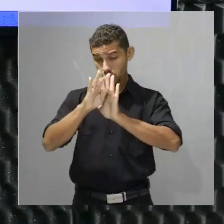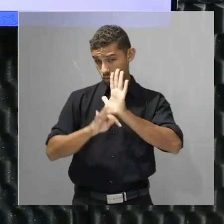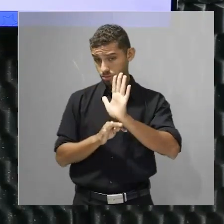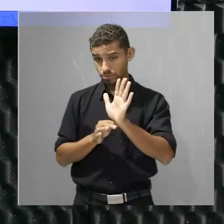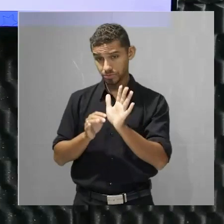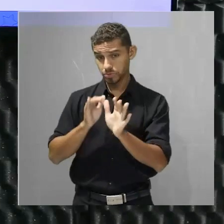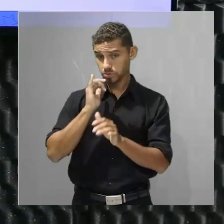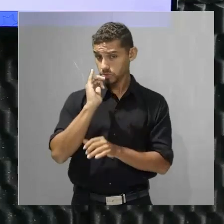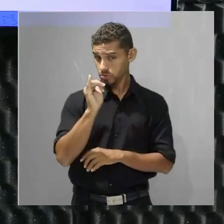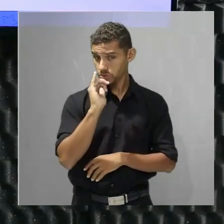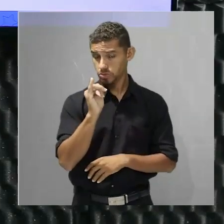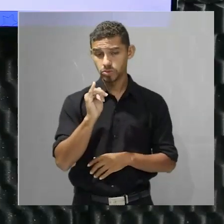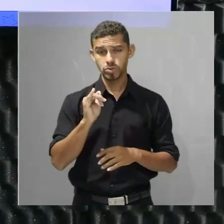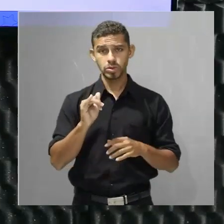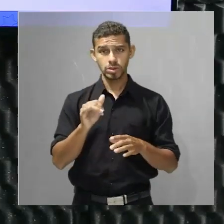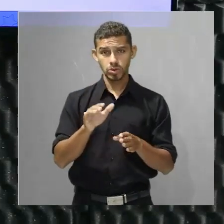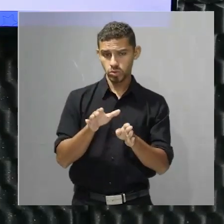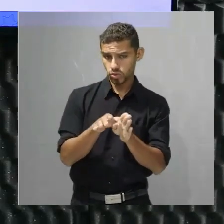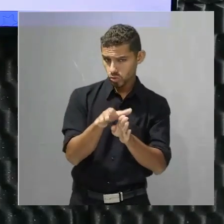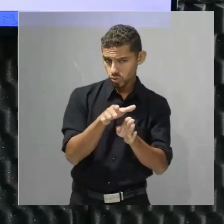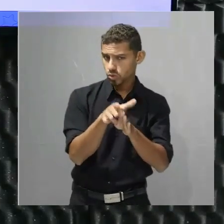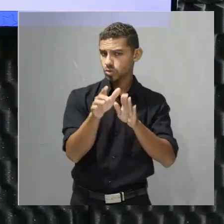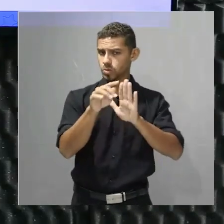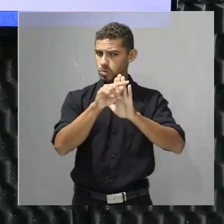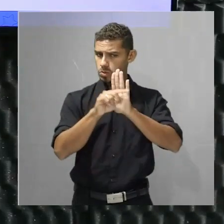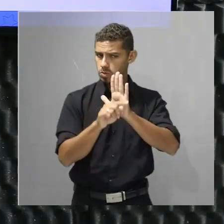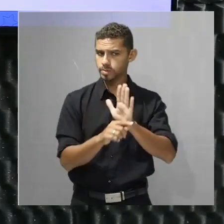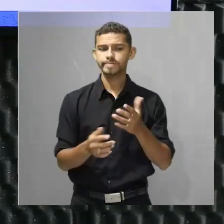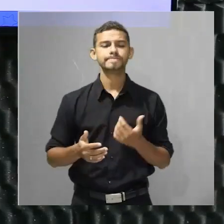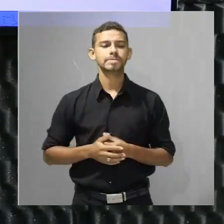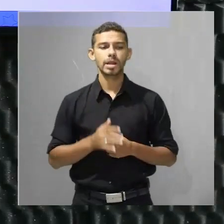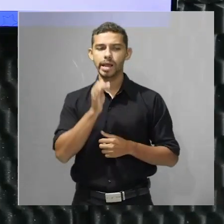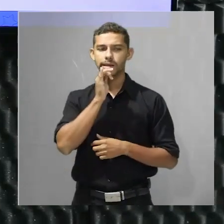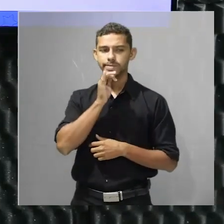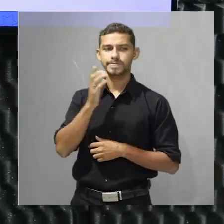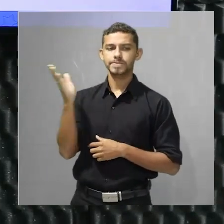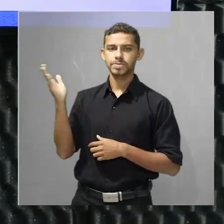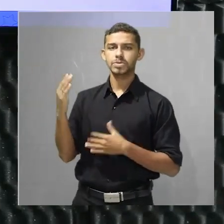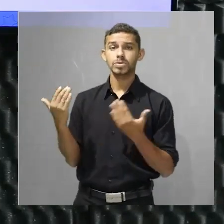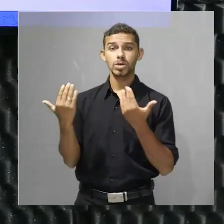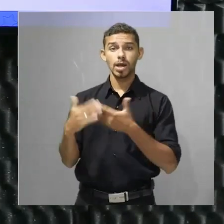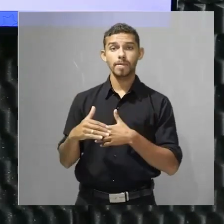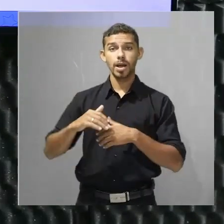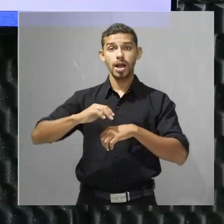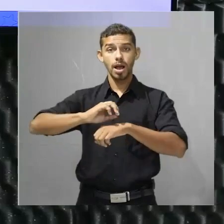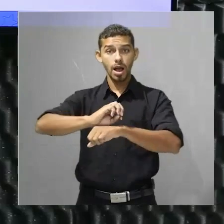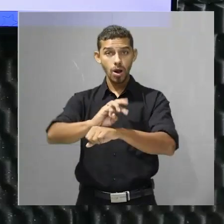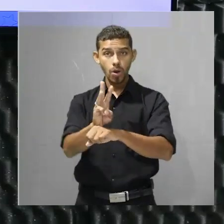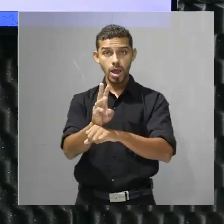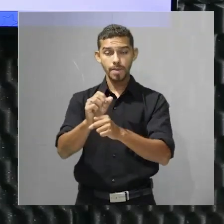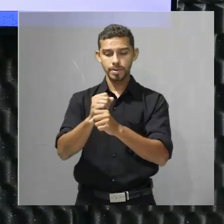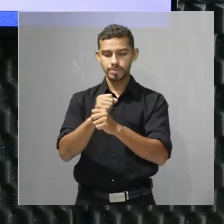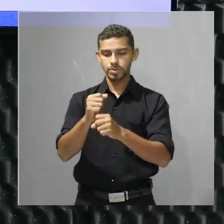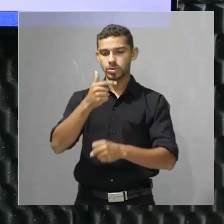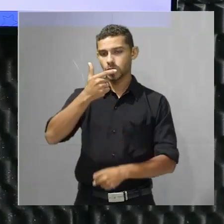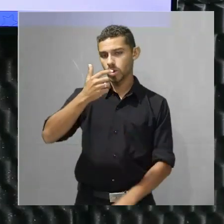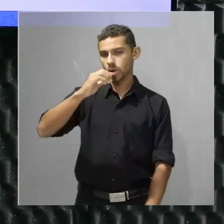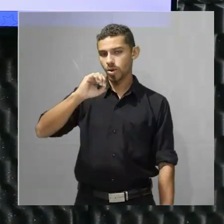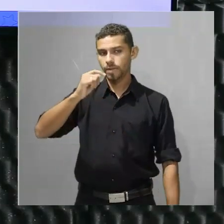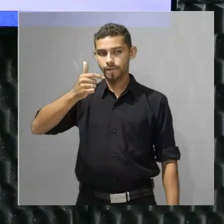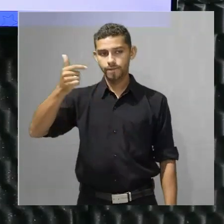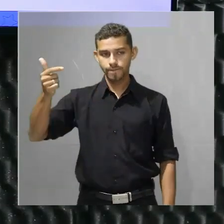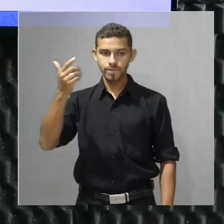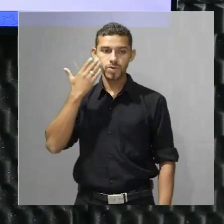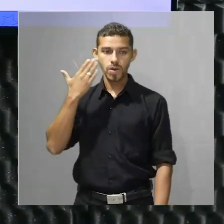função Então vamos ver aqui alguns textos que eu retirei lá da prova da UEMA 2022 apenas para